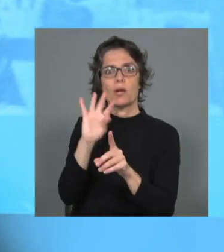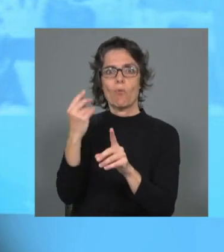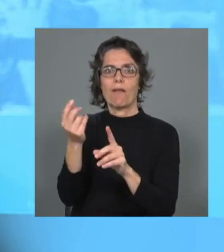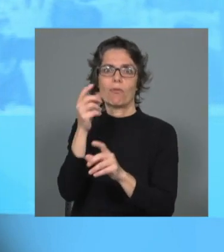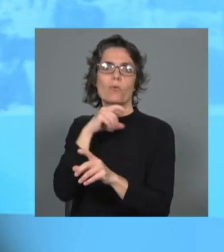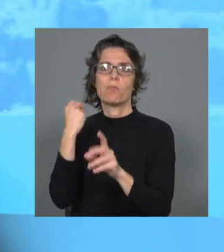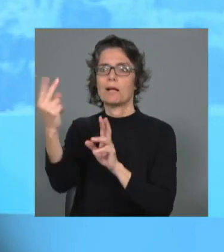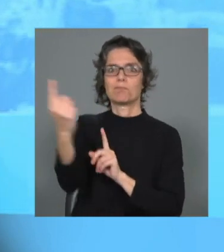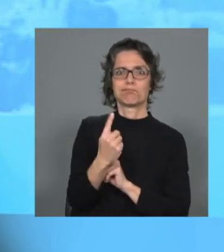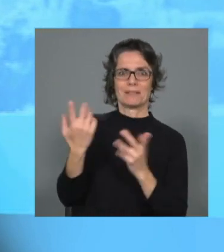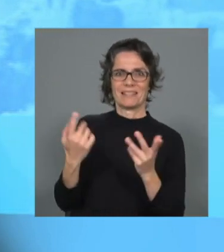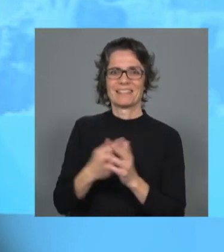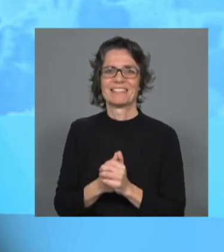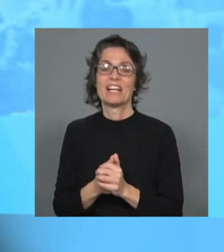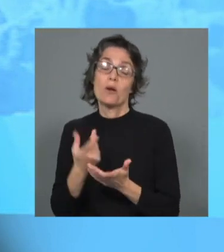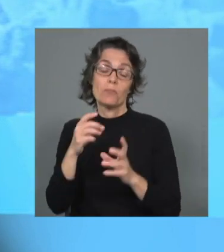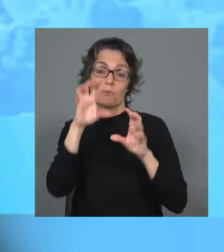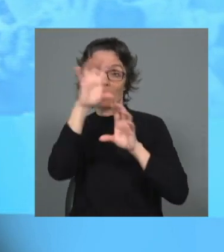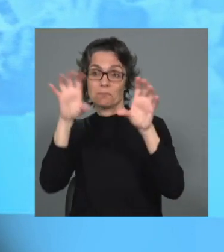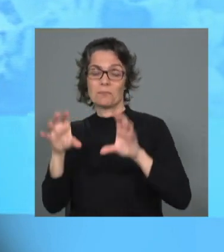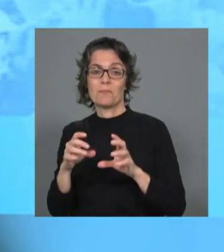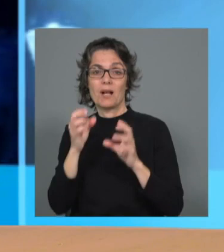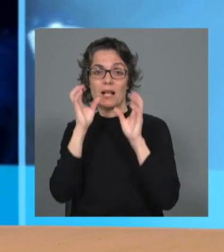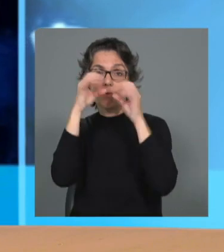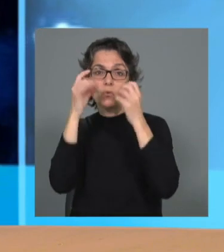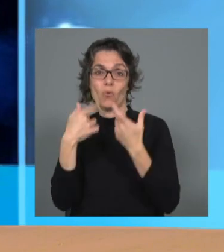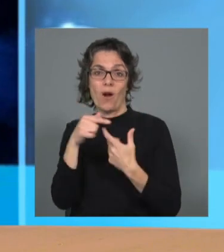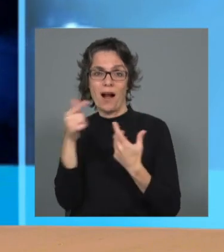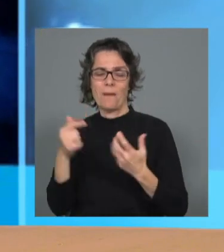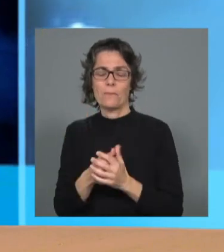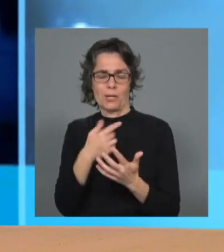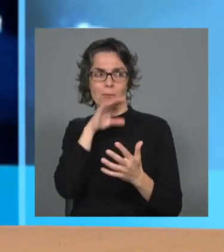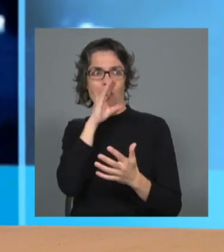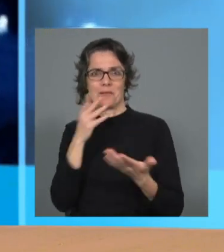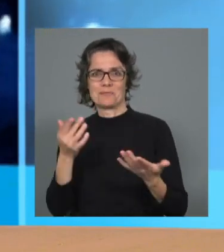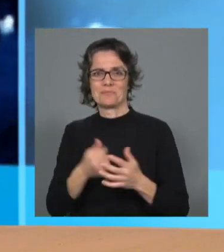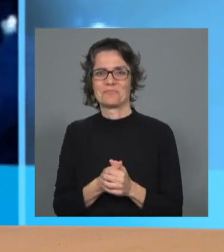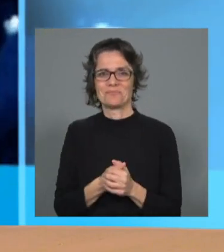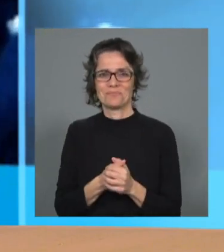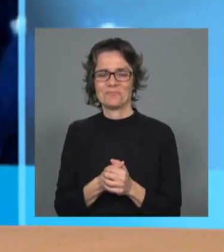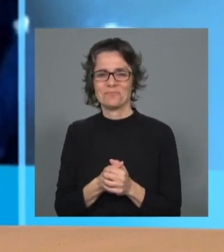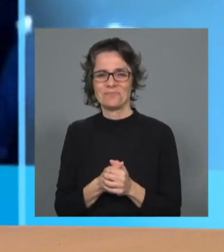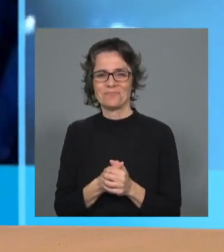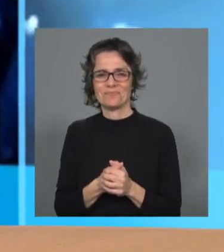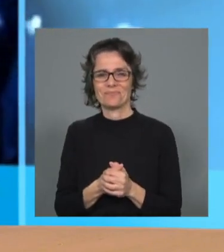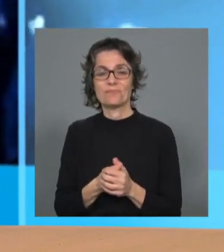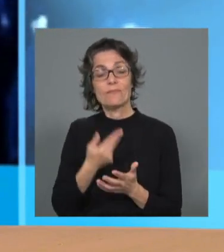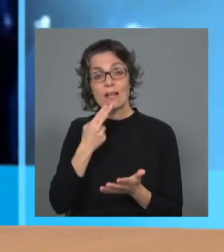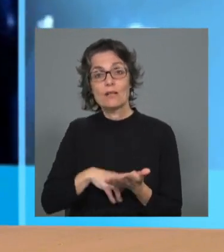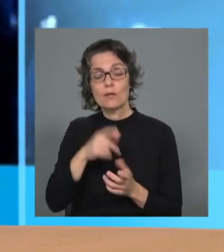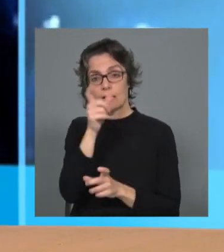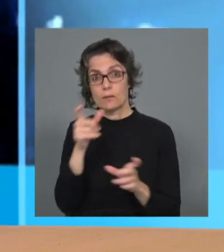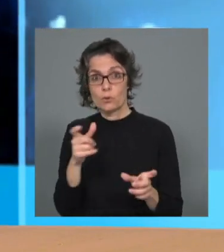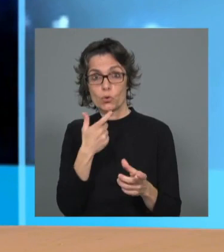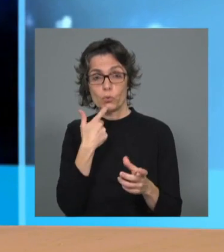essas imagens exatamente. de outras biografias. Muito, muito surpreendido. E de facto não foram assim tão poucas pessoas, porque